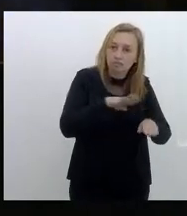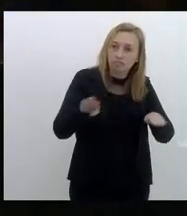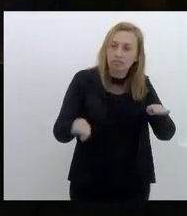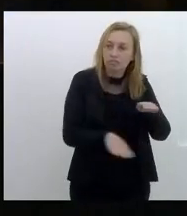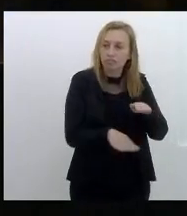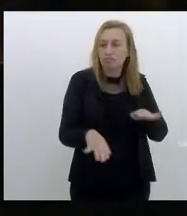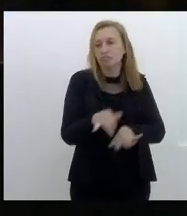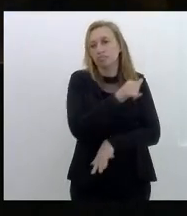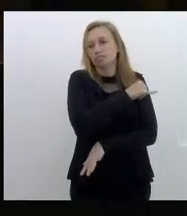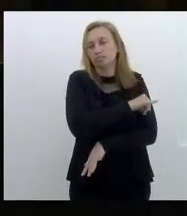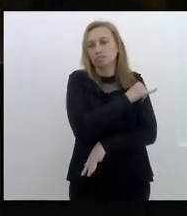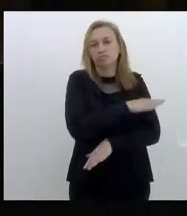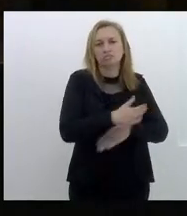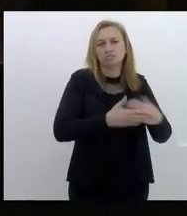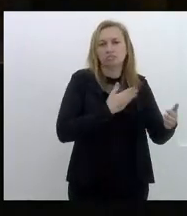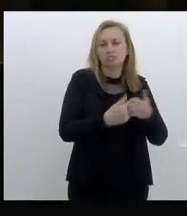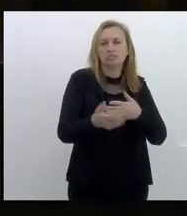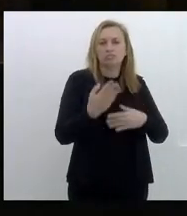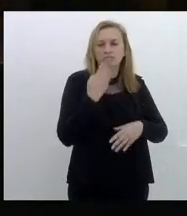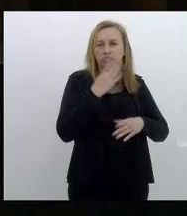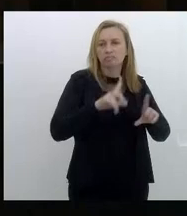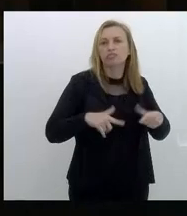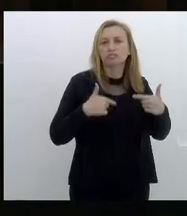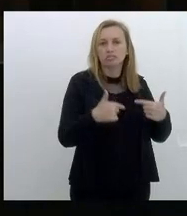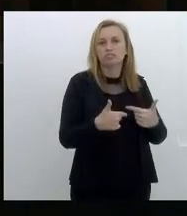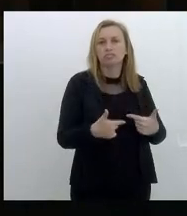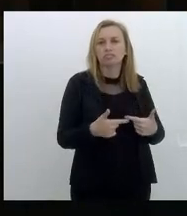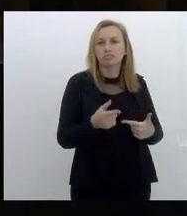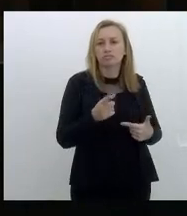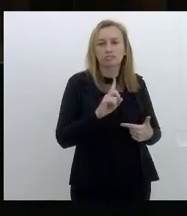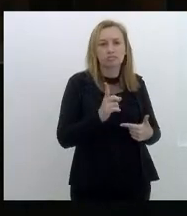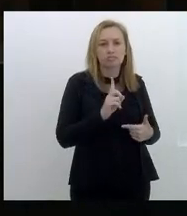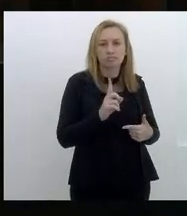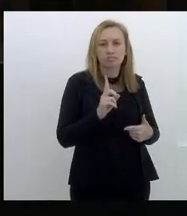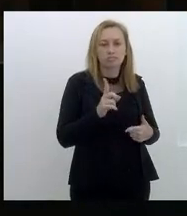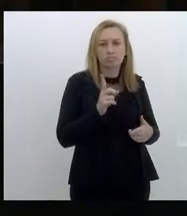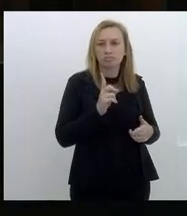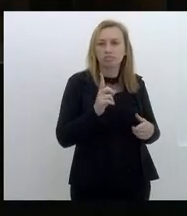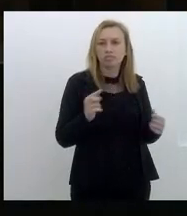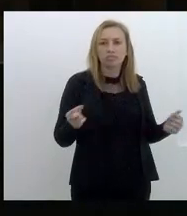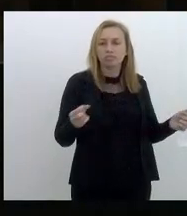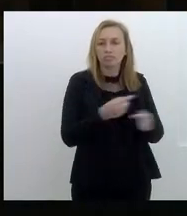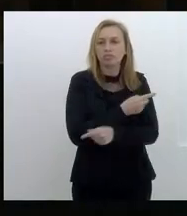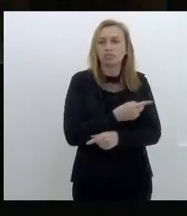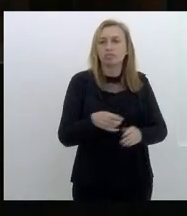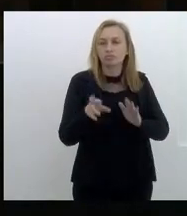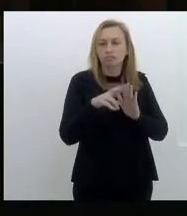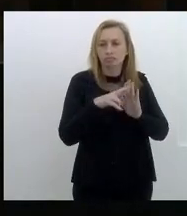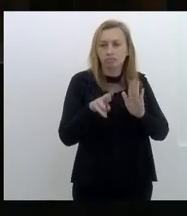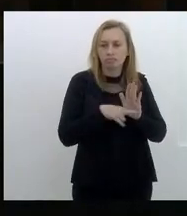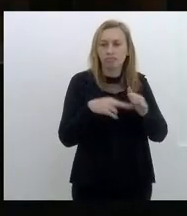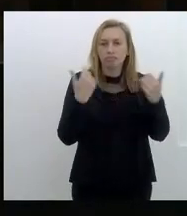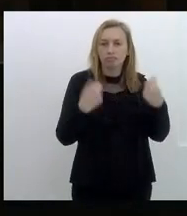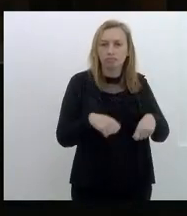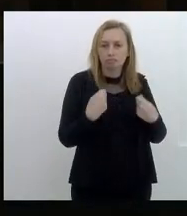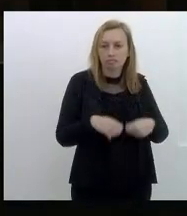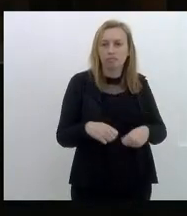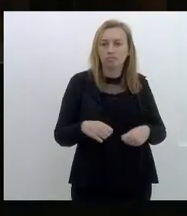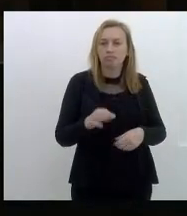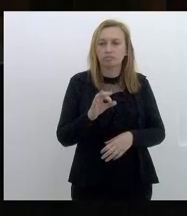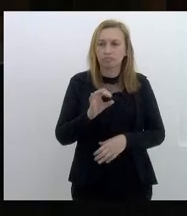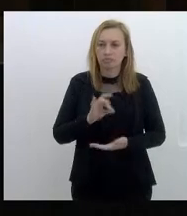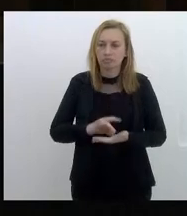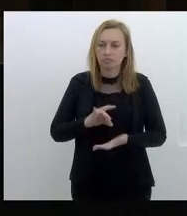tipo de ação que não correspondam às necessidades reais da nossa